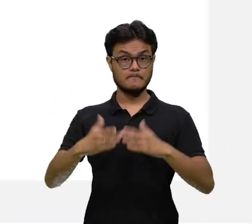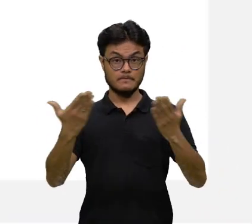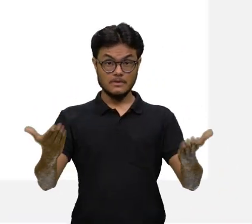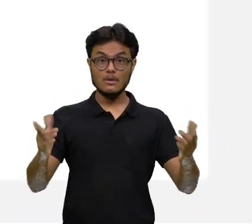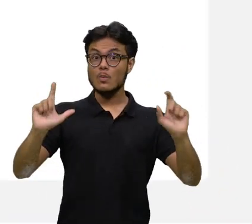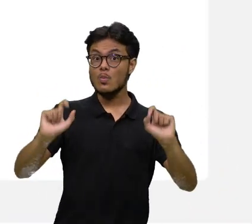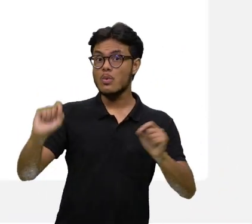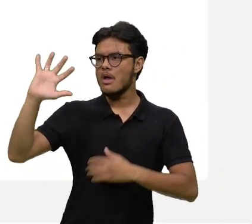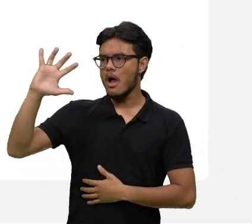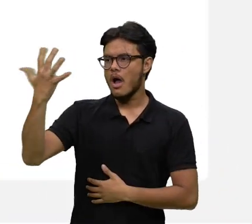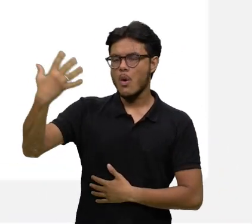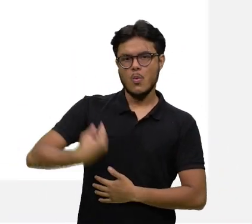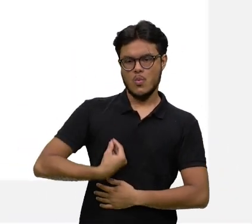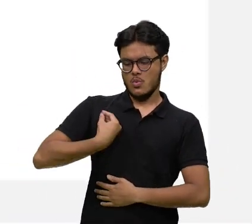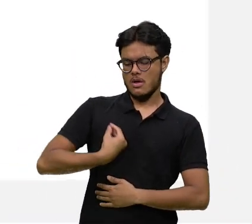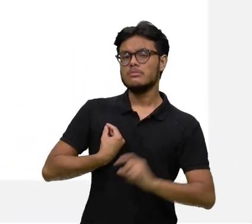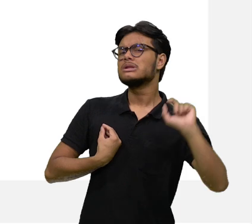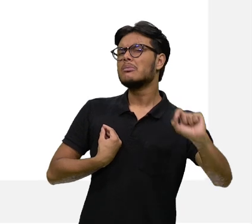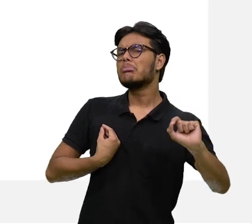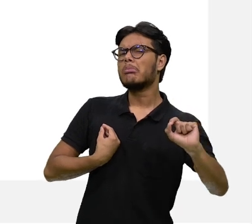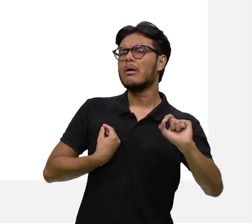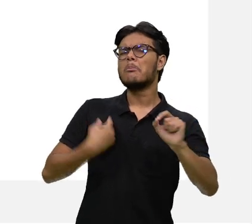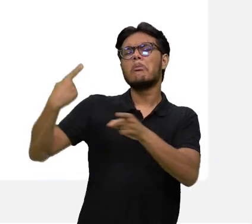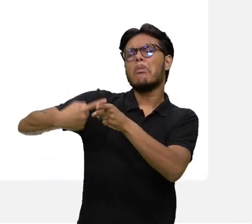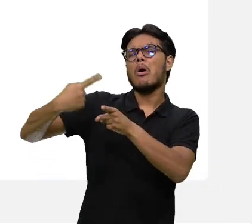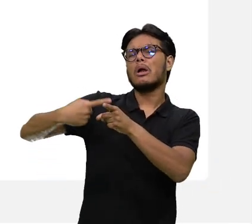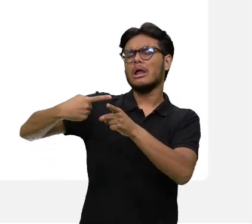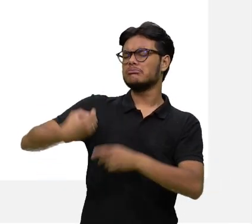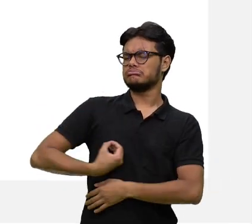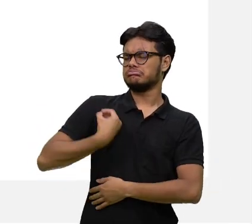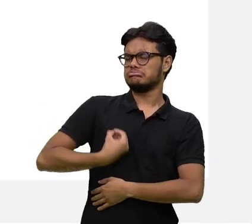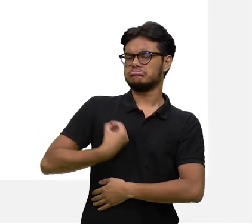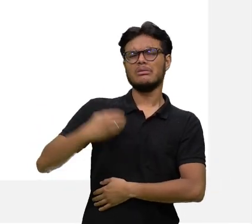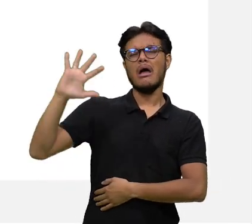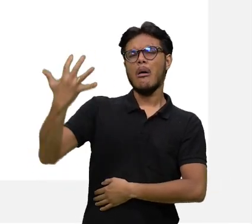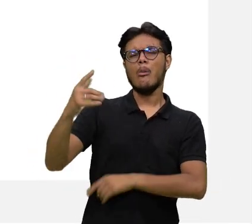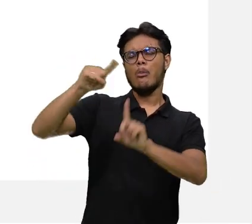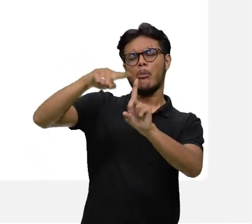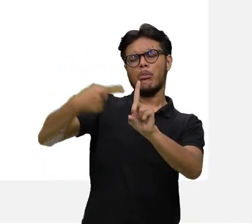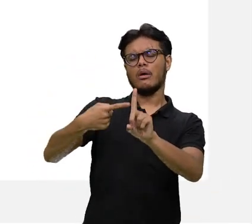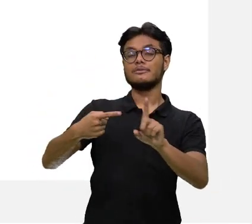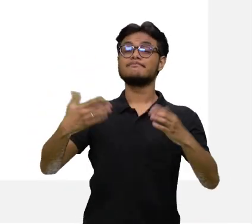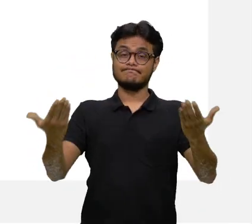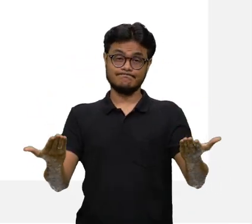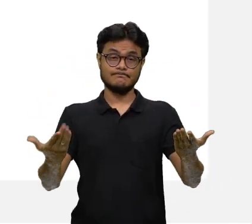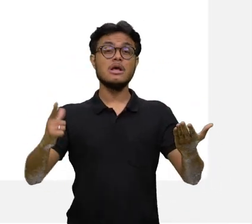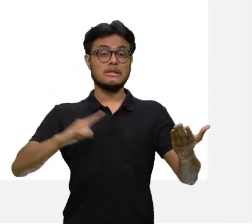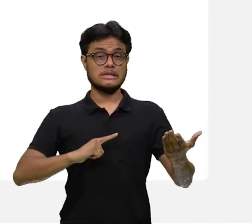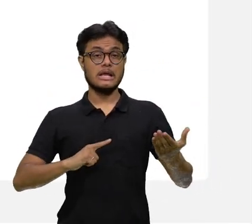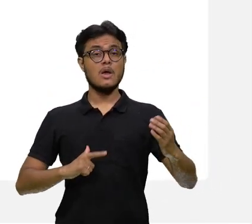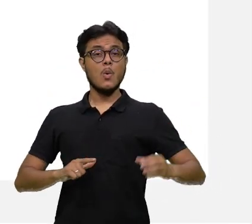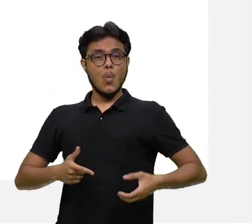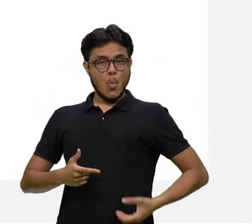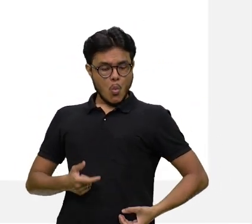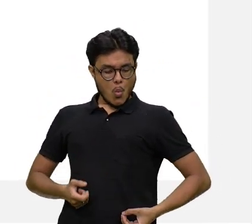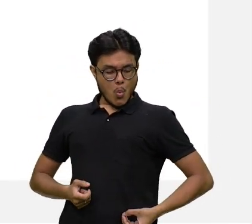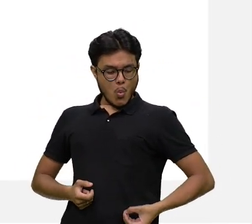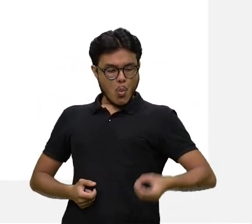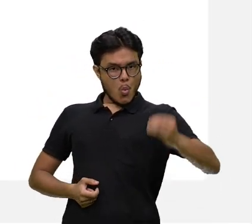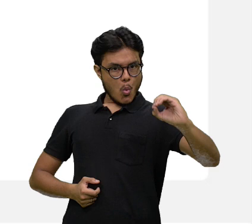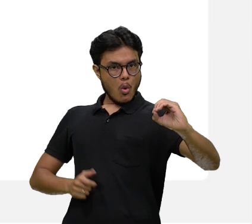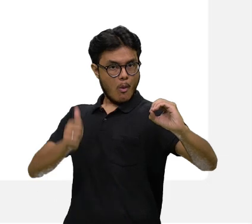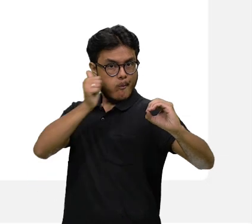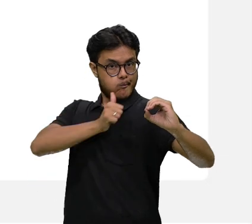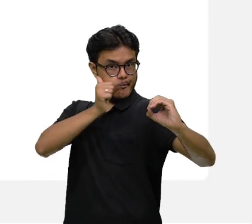evento resultante de um processo da fecundação do óvulo ou ovócito secundário, que é o